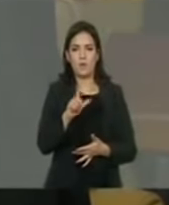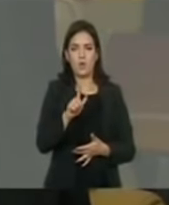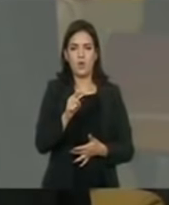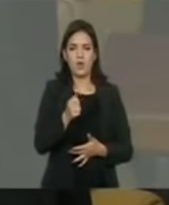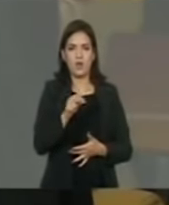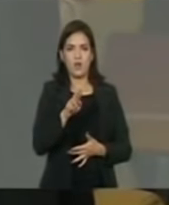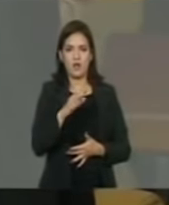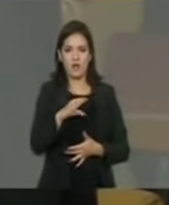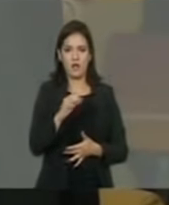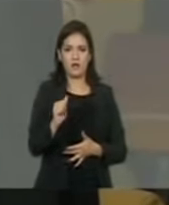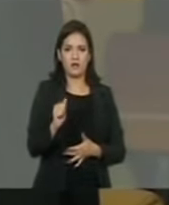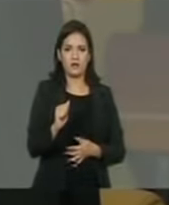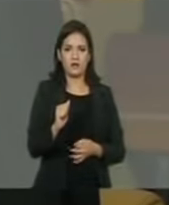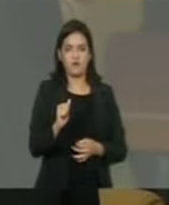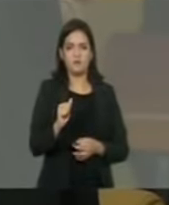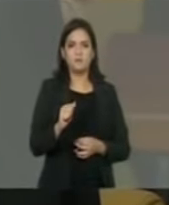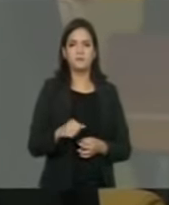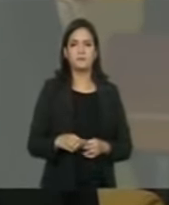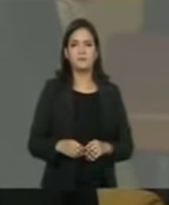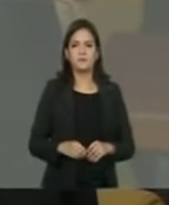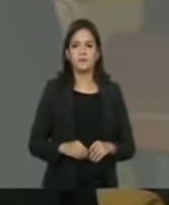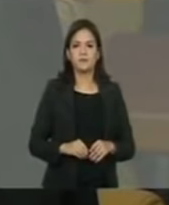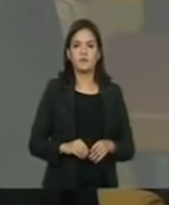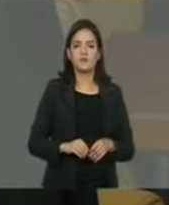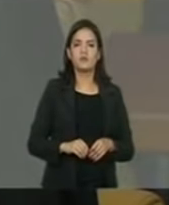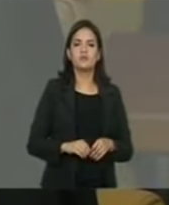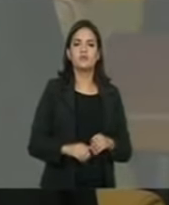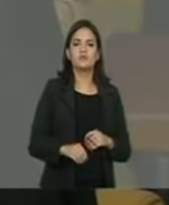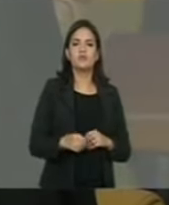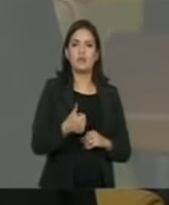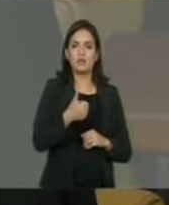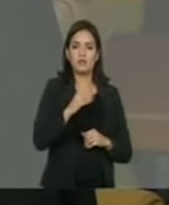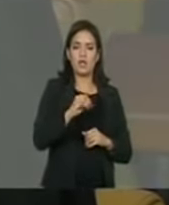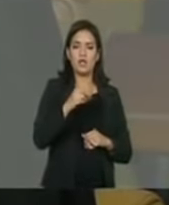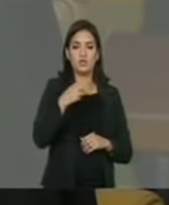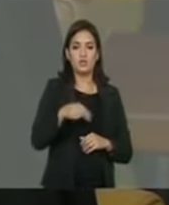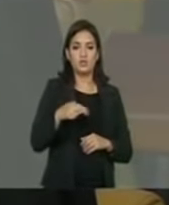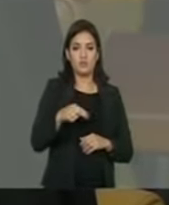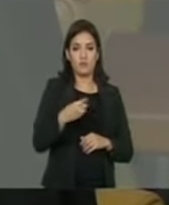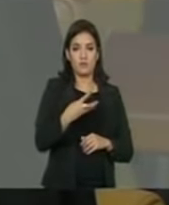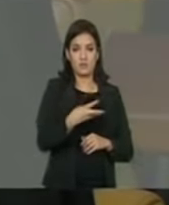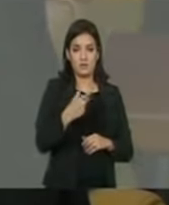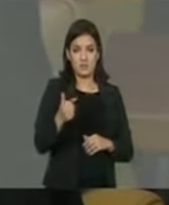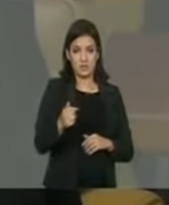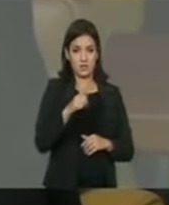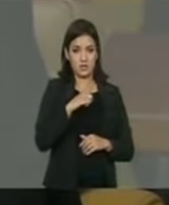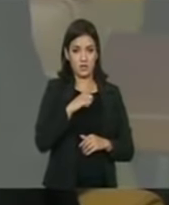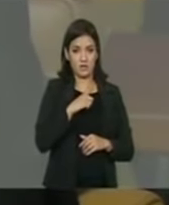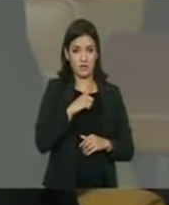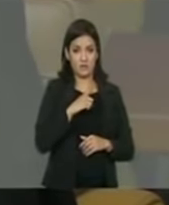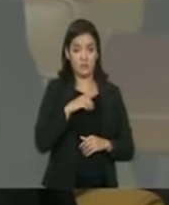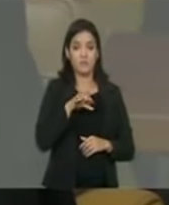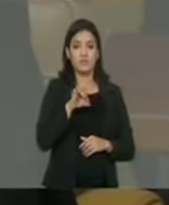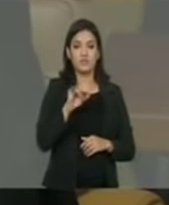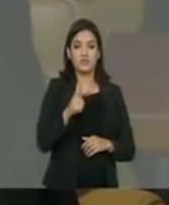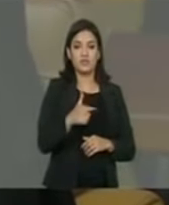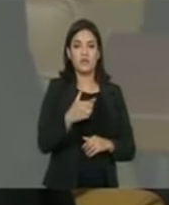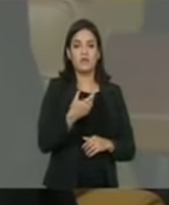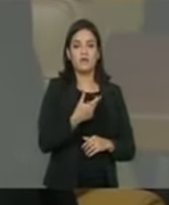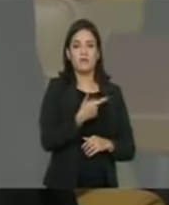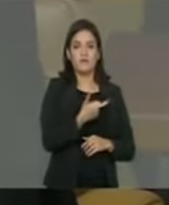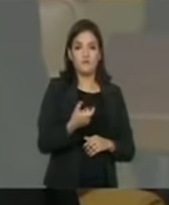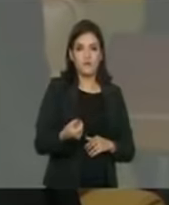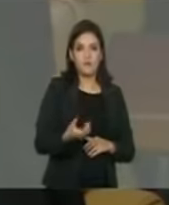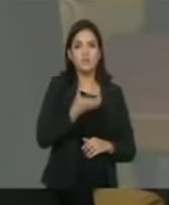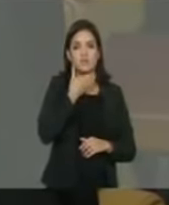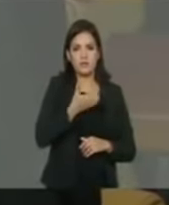constitucional de 10 de novembro de 37 é editor se no dia 20 e descemos em